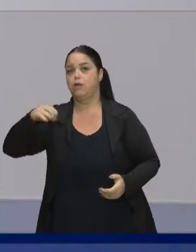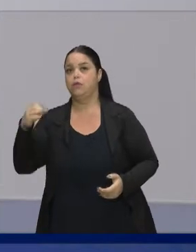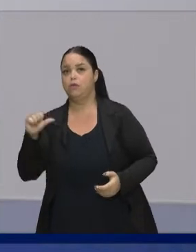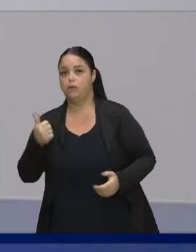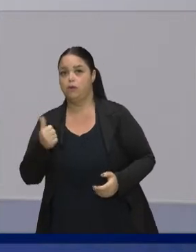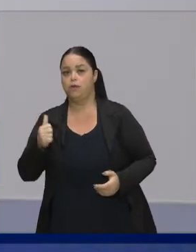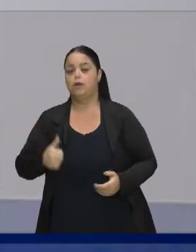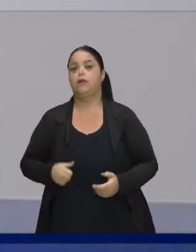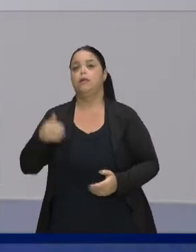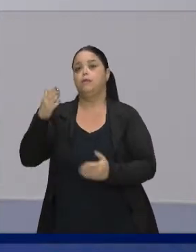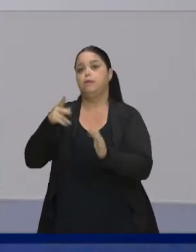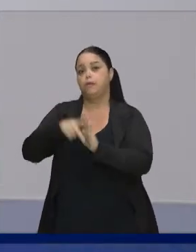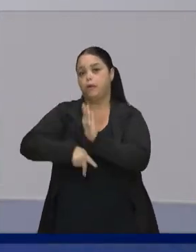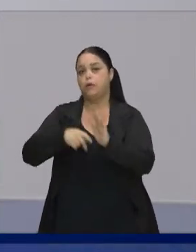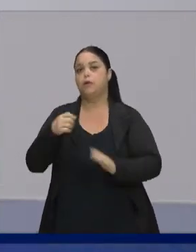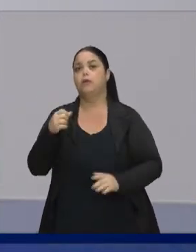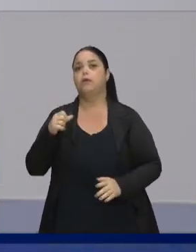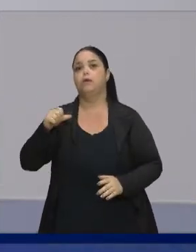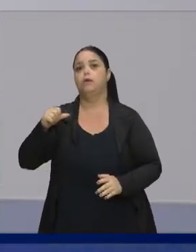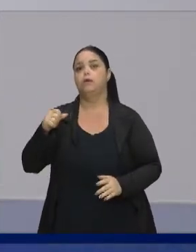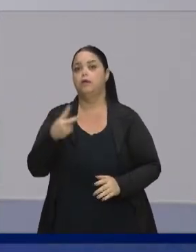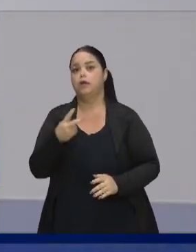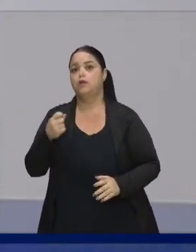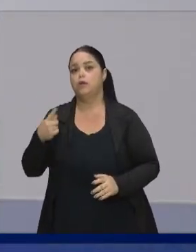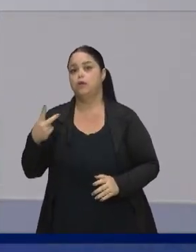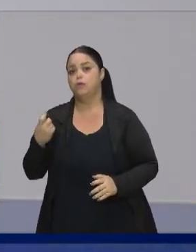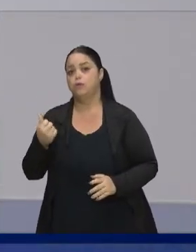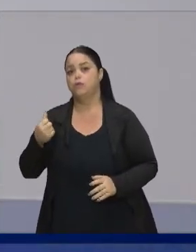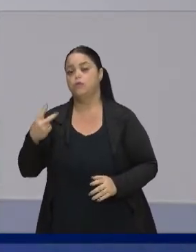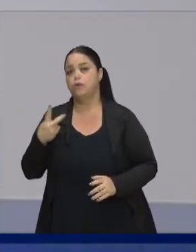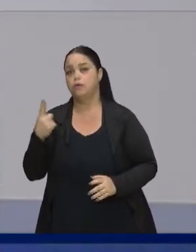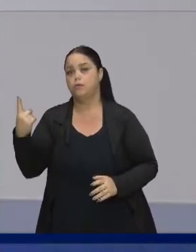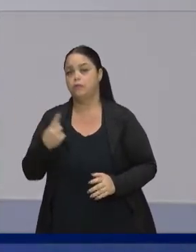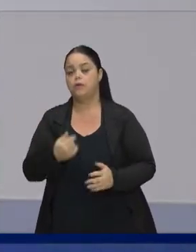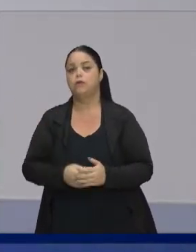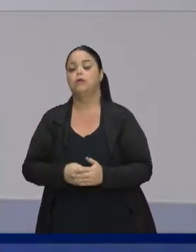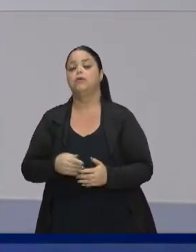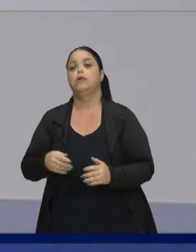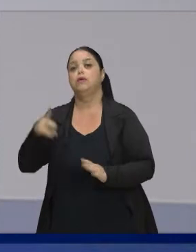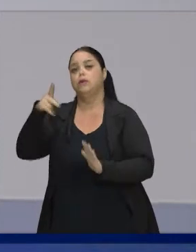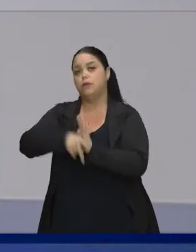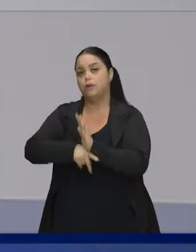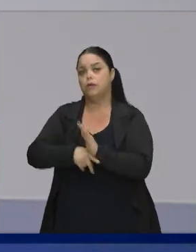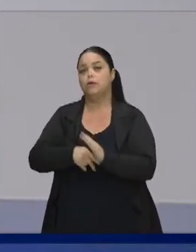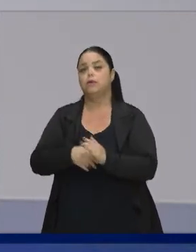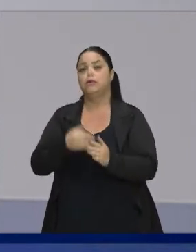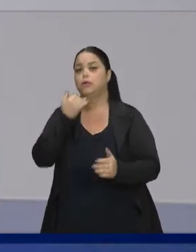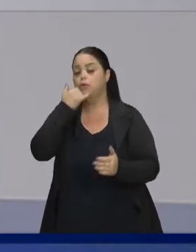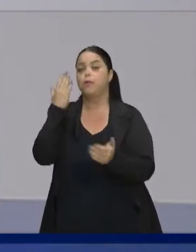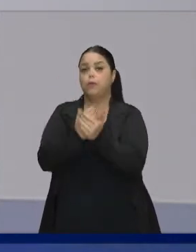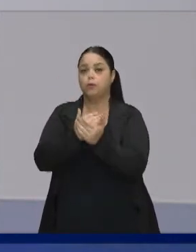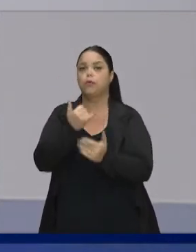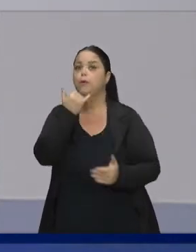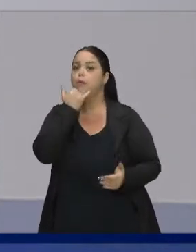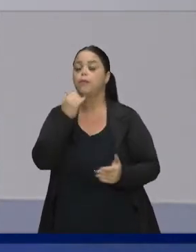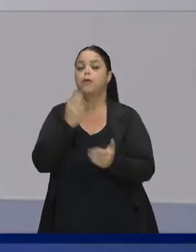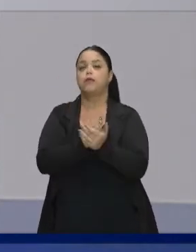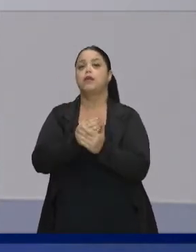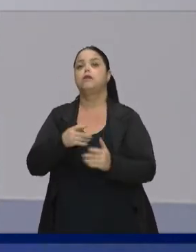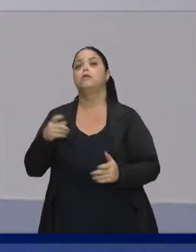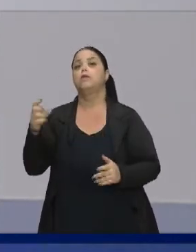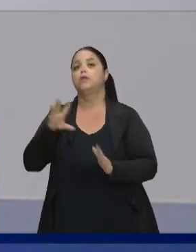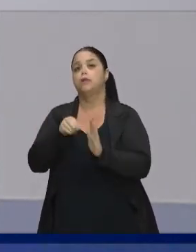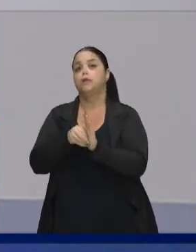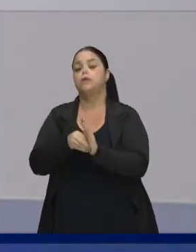de lei 631-2021. Autoria do Poder Executivo. Em votação, o processo. Informa aos seus vereadores que o processo possui uma emenda. Em votação, a